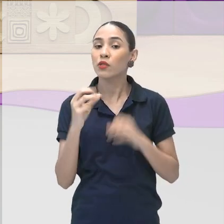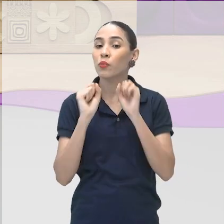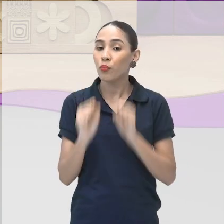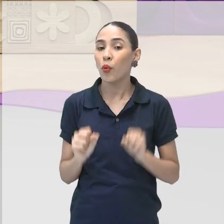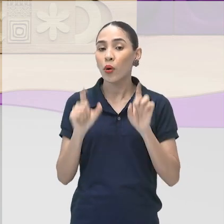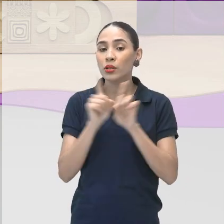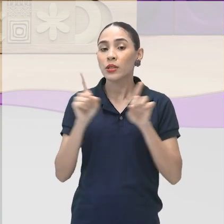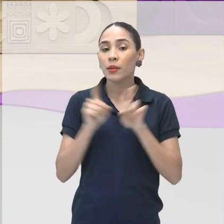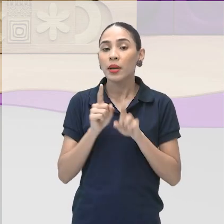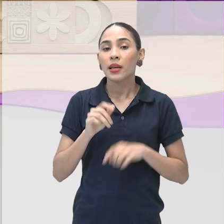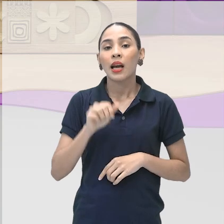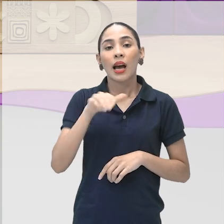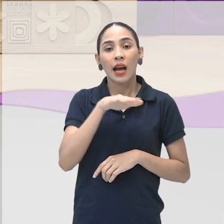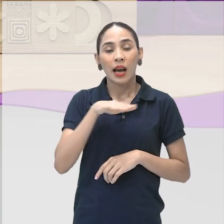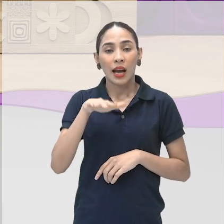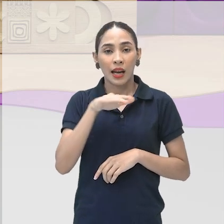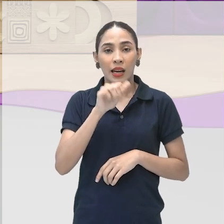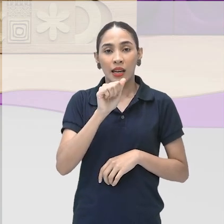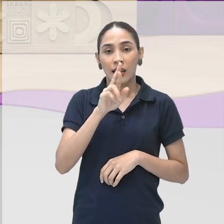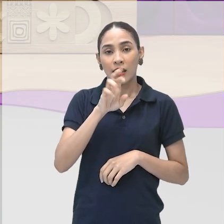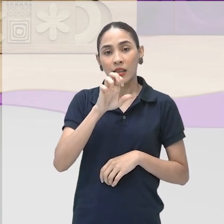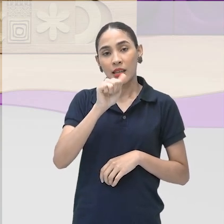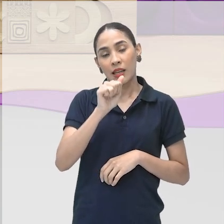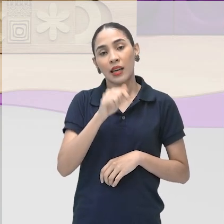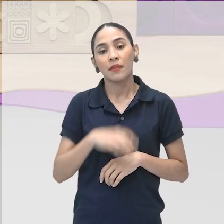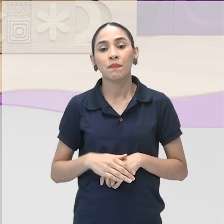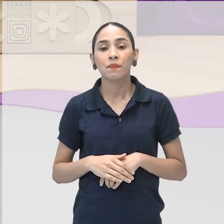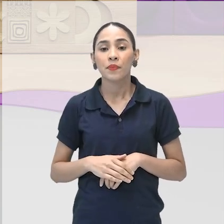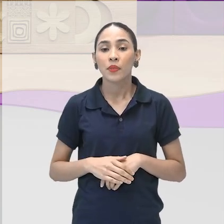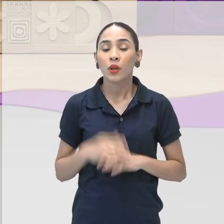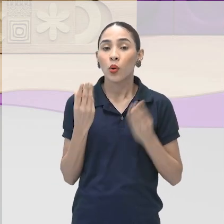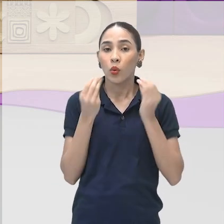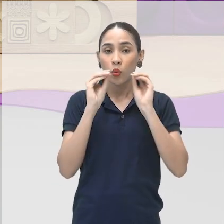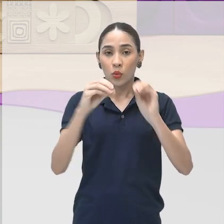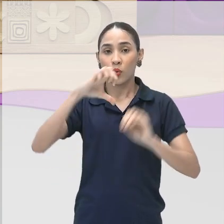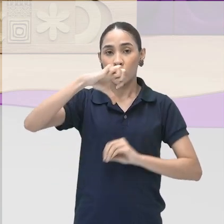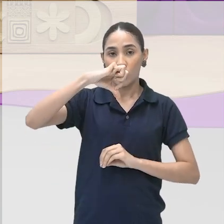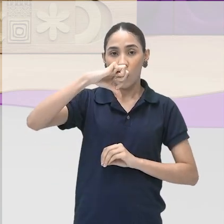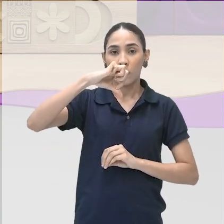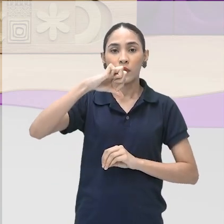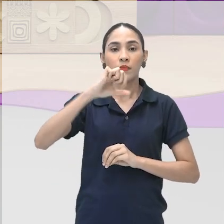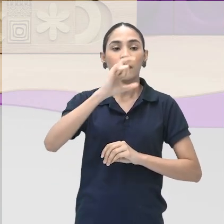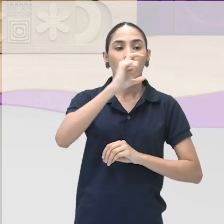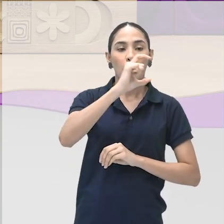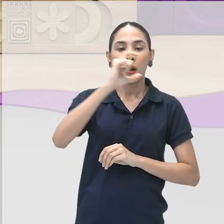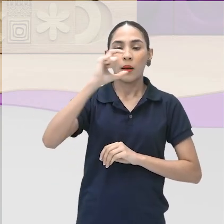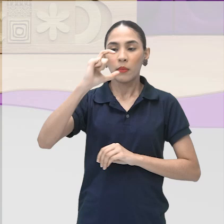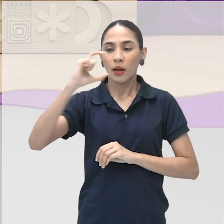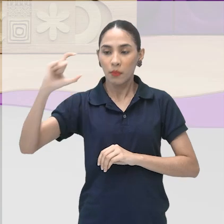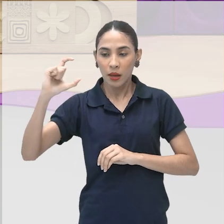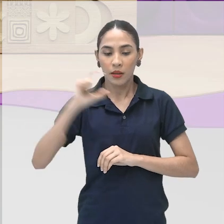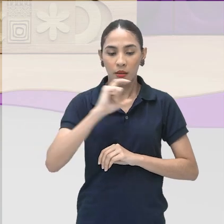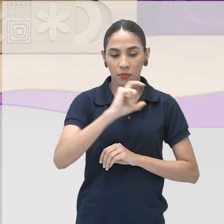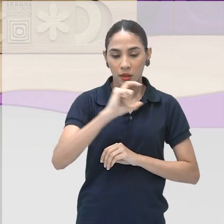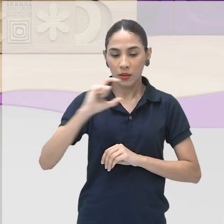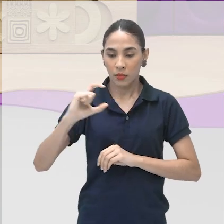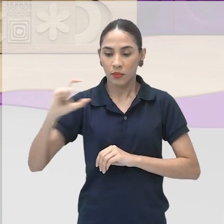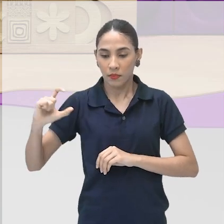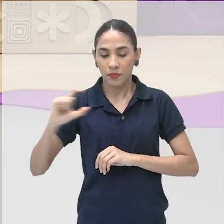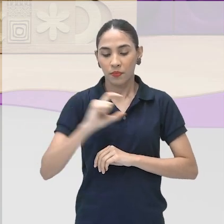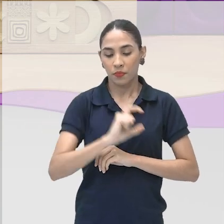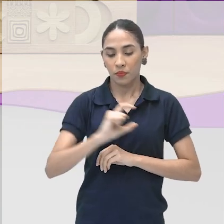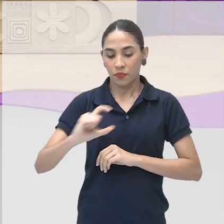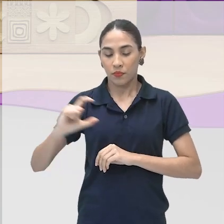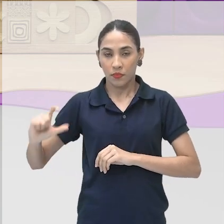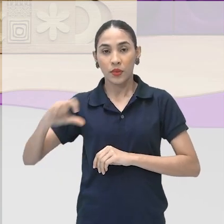construir como área desse quadrado, colocar 9 quadradinhos dentro, né? Portanto,